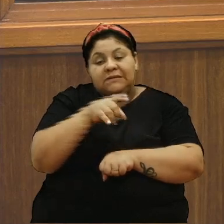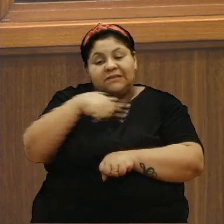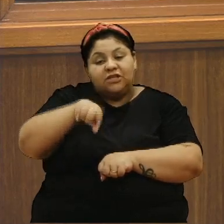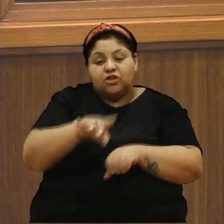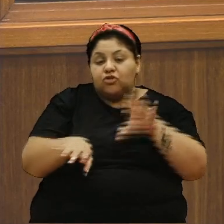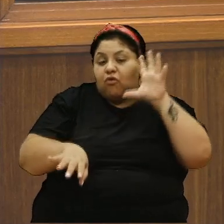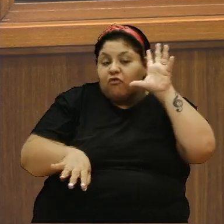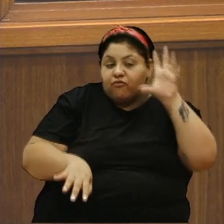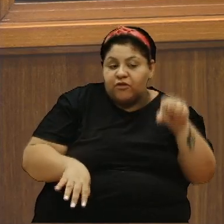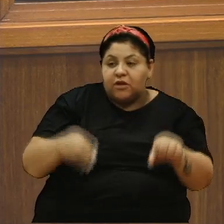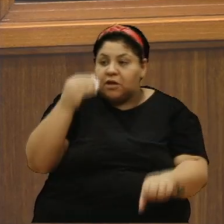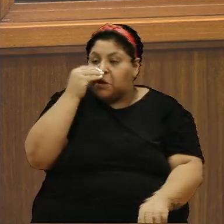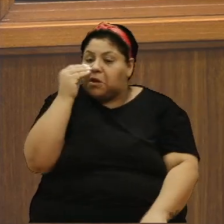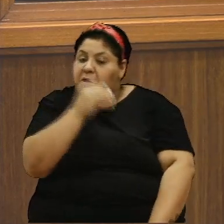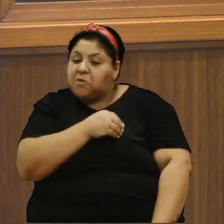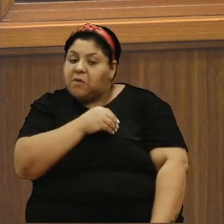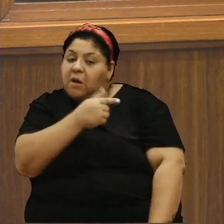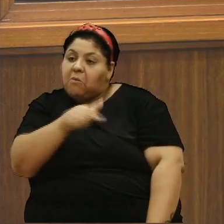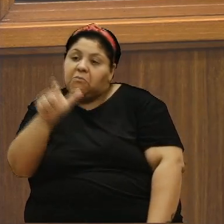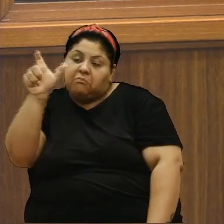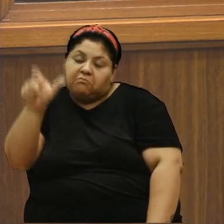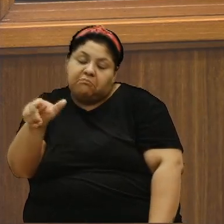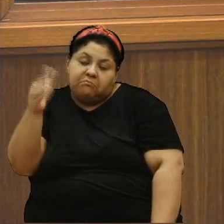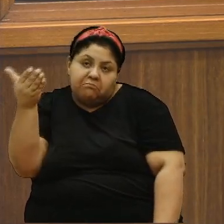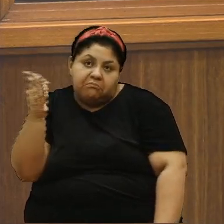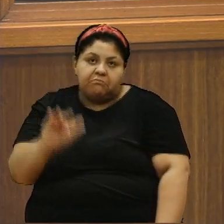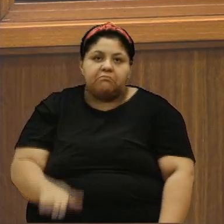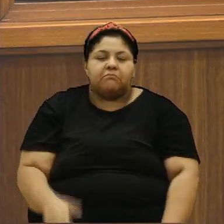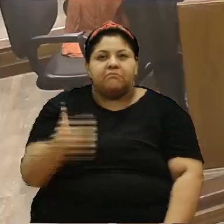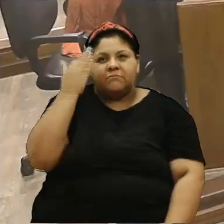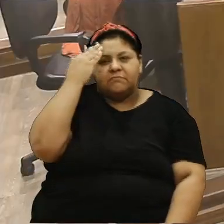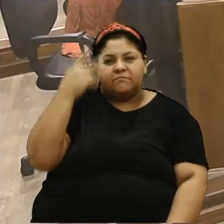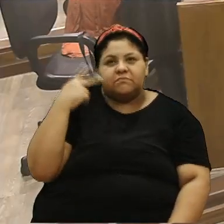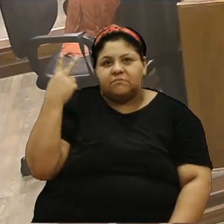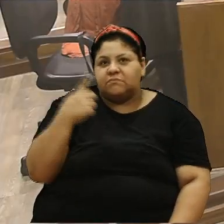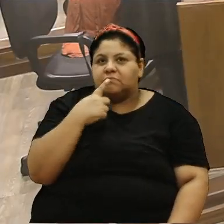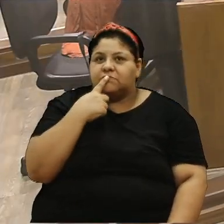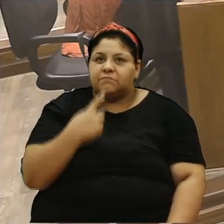lado e deixar o outro de lado. Obrigado, vereadora Rose Frigieri.